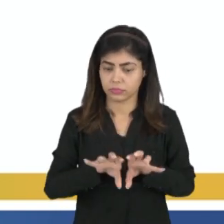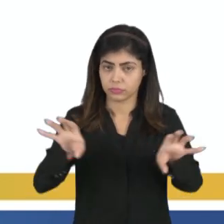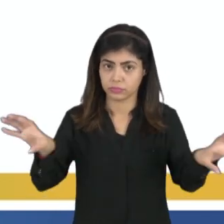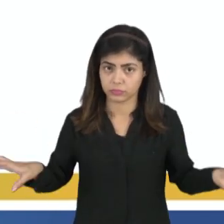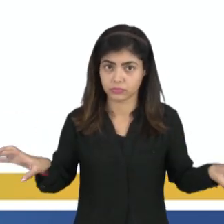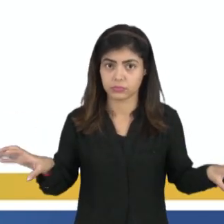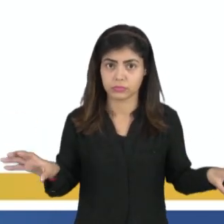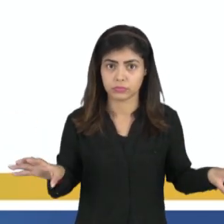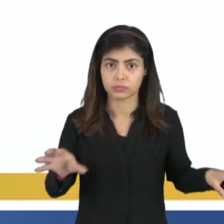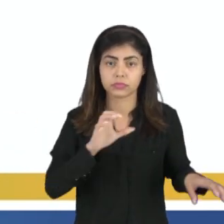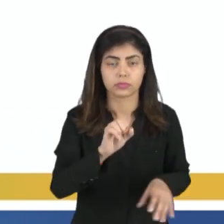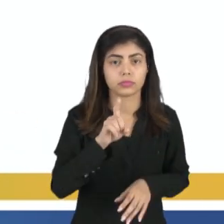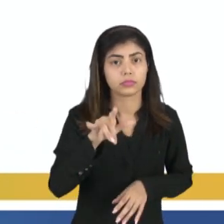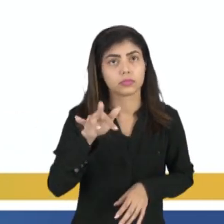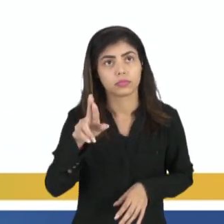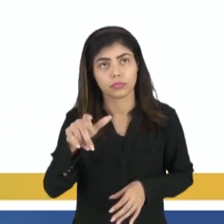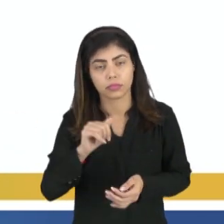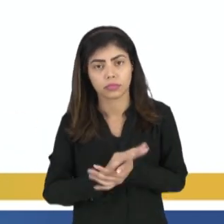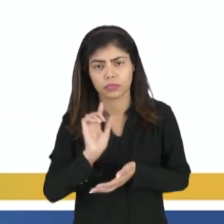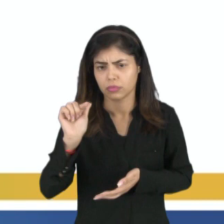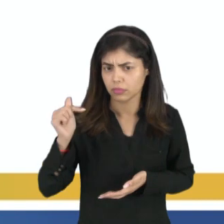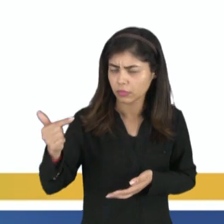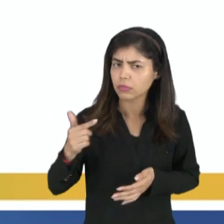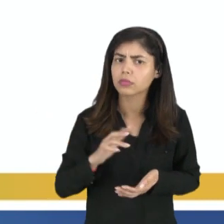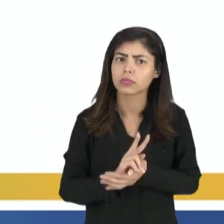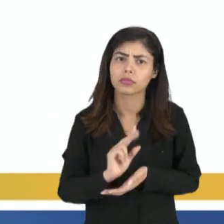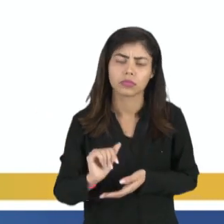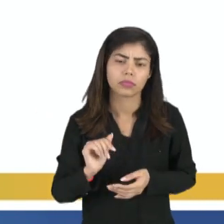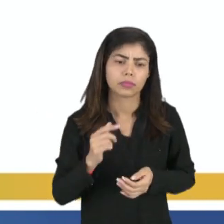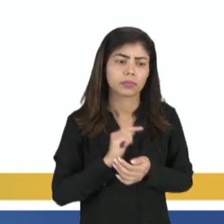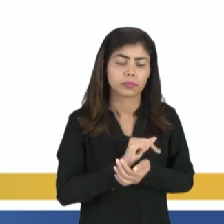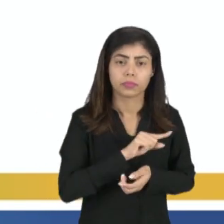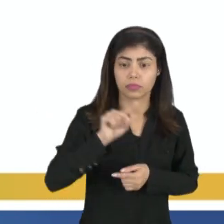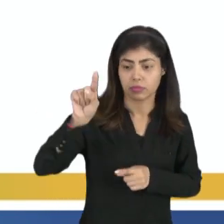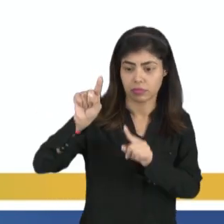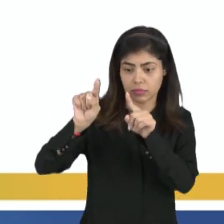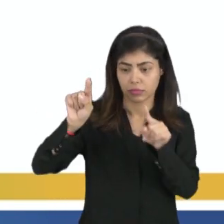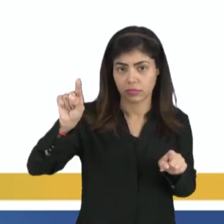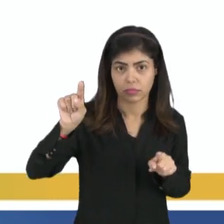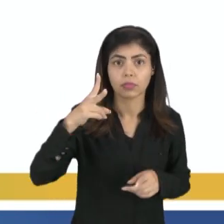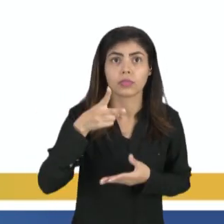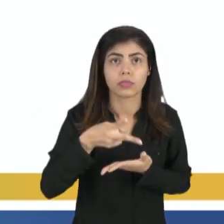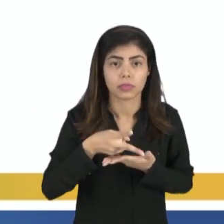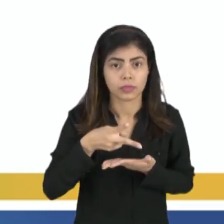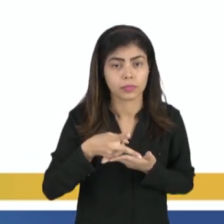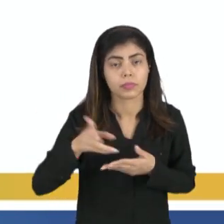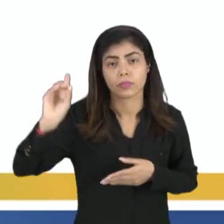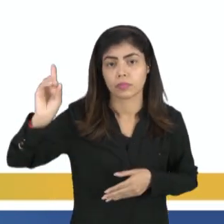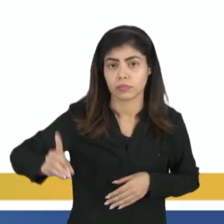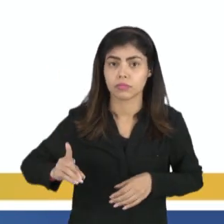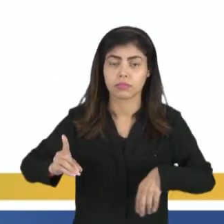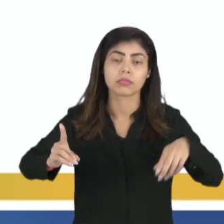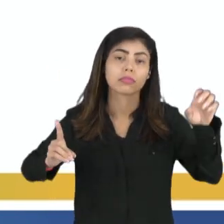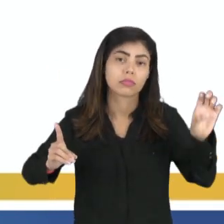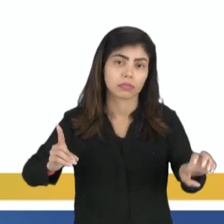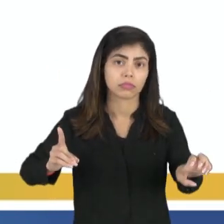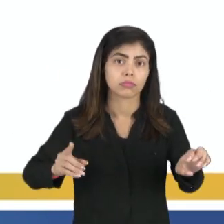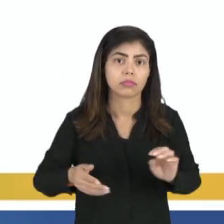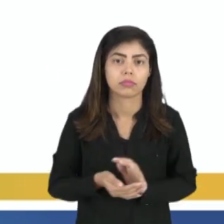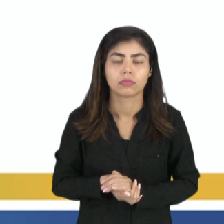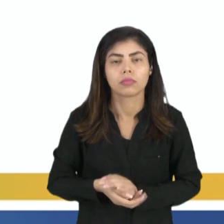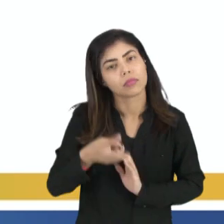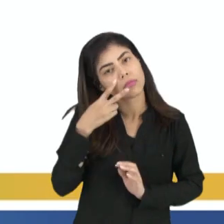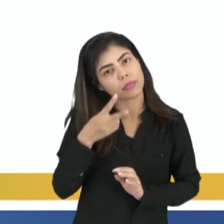separar palavras em sílabas e depois vocês vão colocar uma seta sempre da direita para esquerda